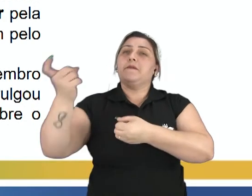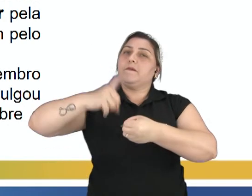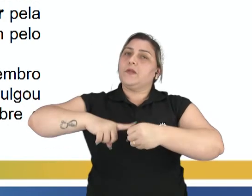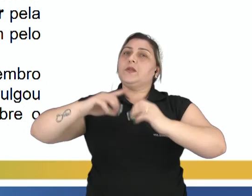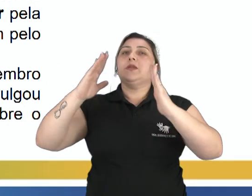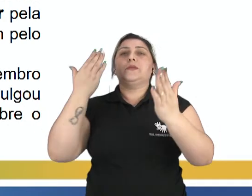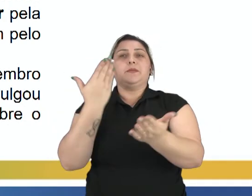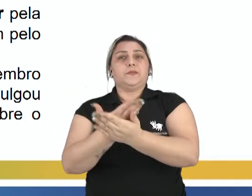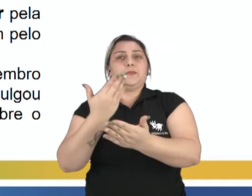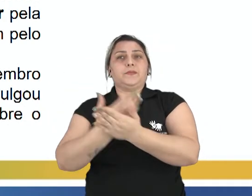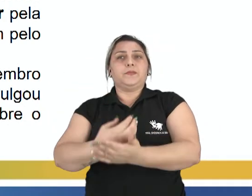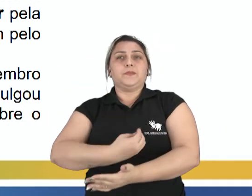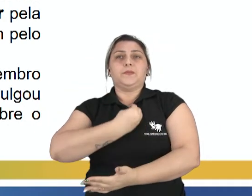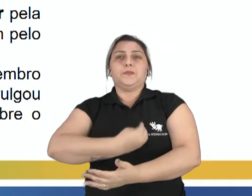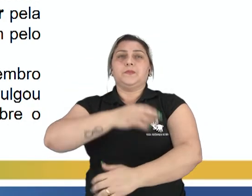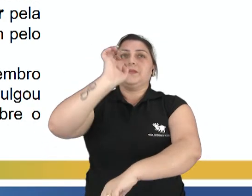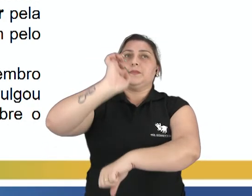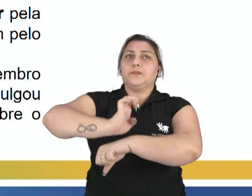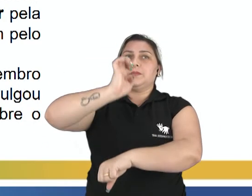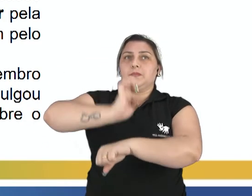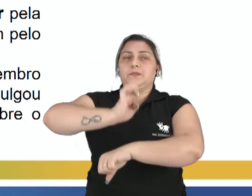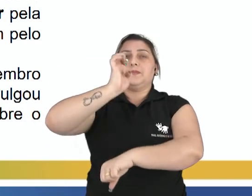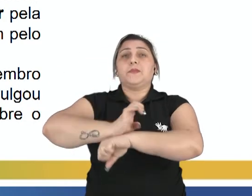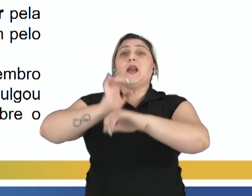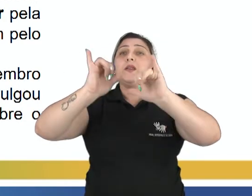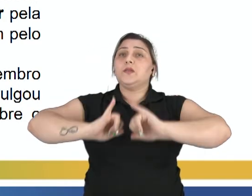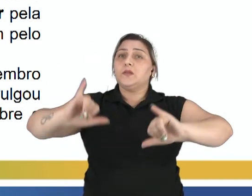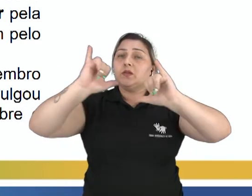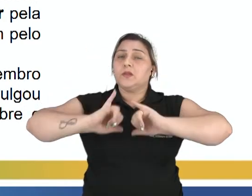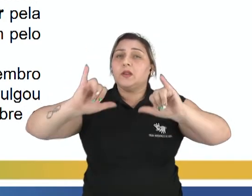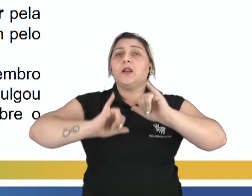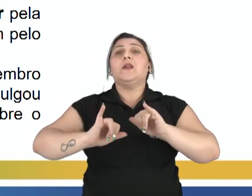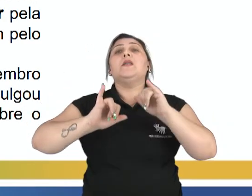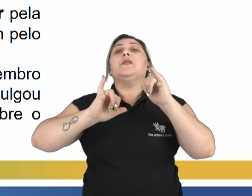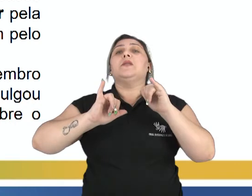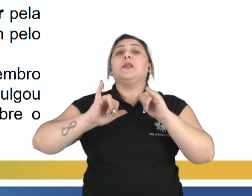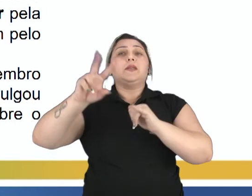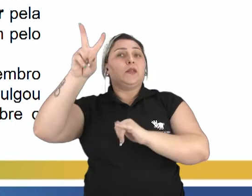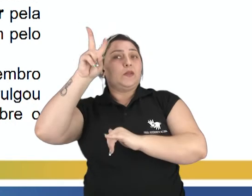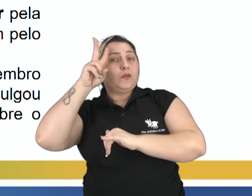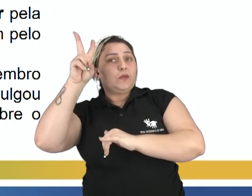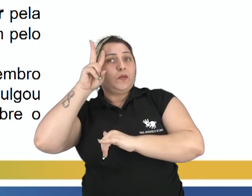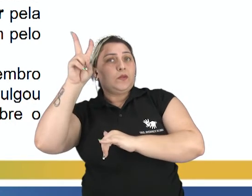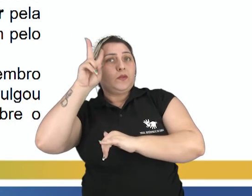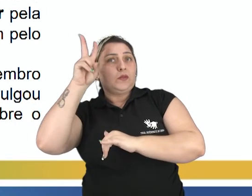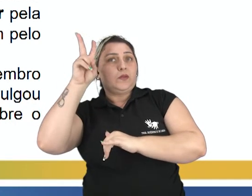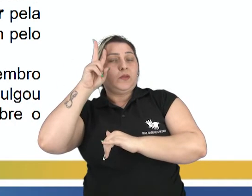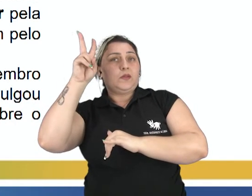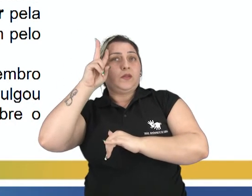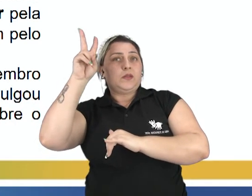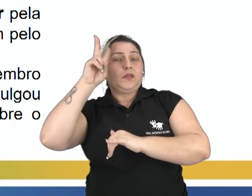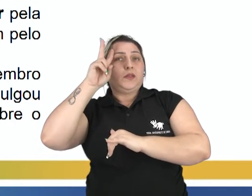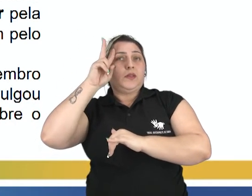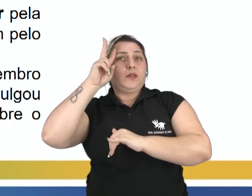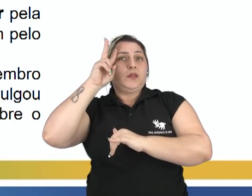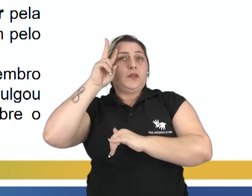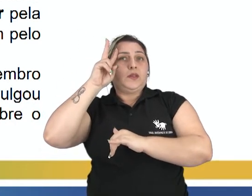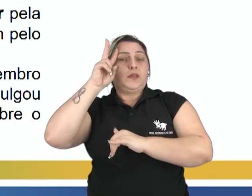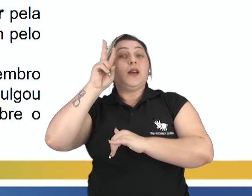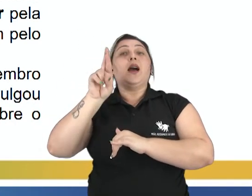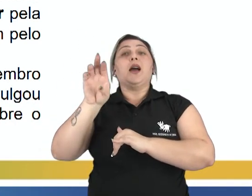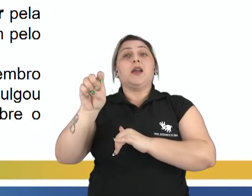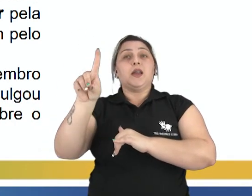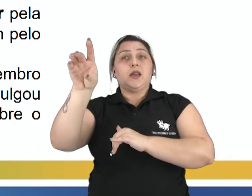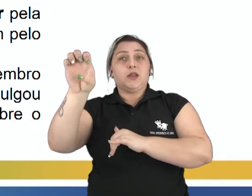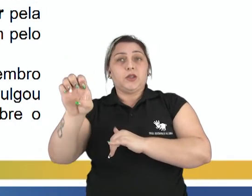das aulas presenciais no estado. A informação foi confirmada nesta segunda-feira à Rede Amazônica, tá, do